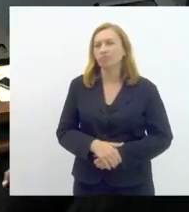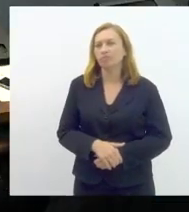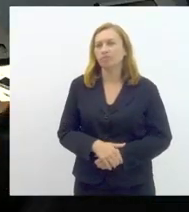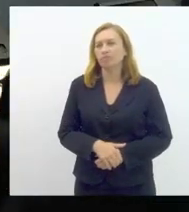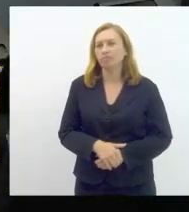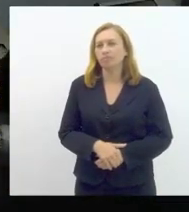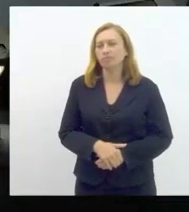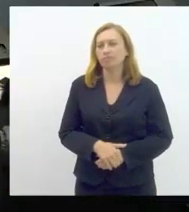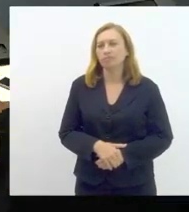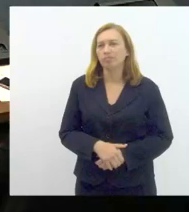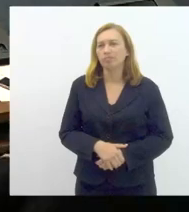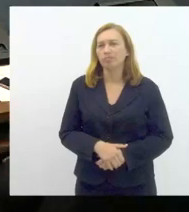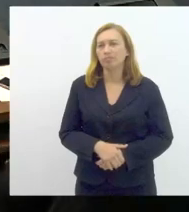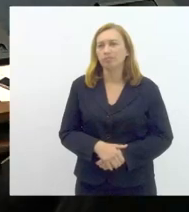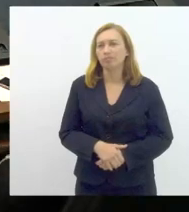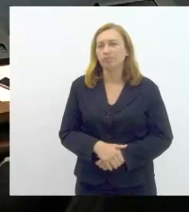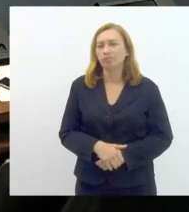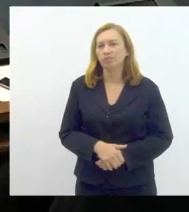São Fidélis,